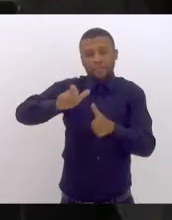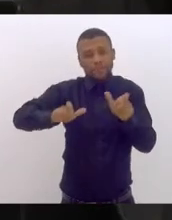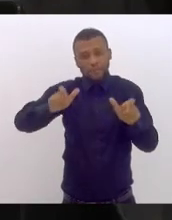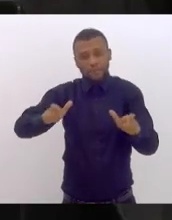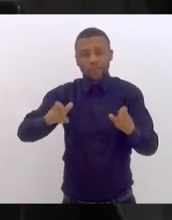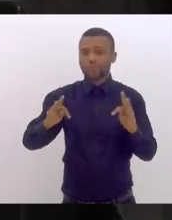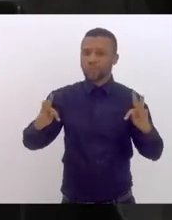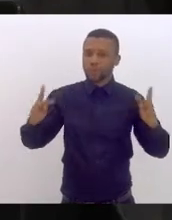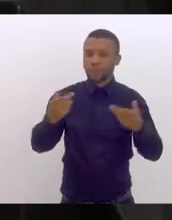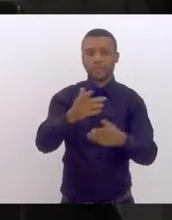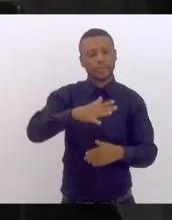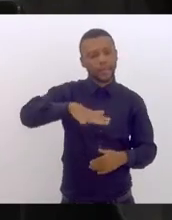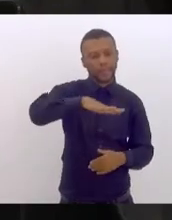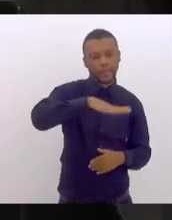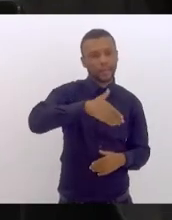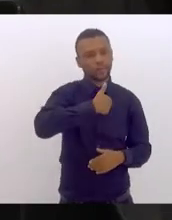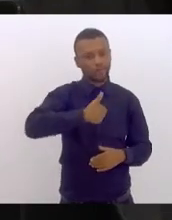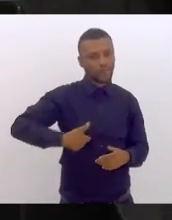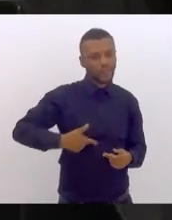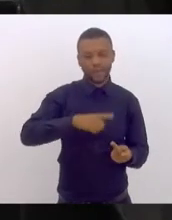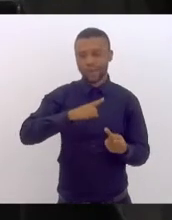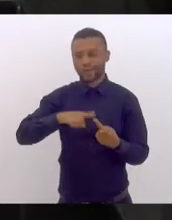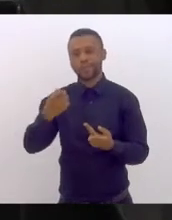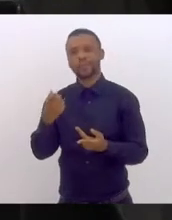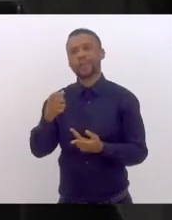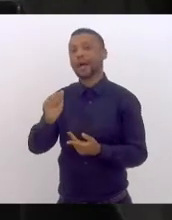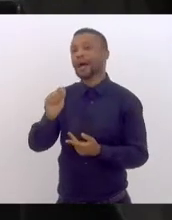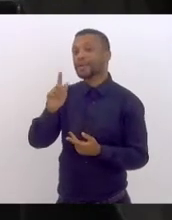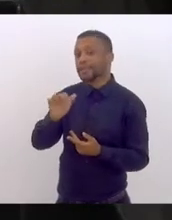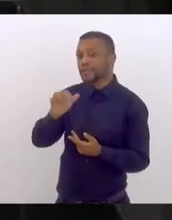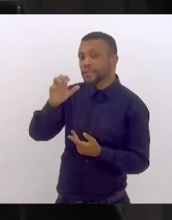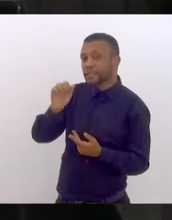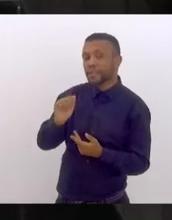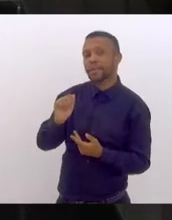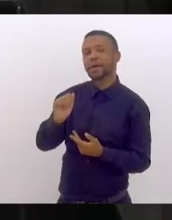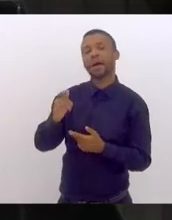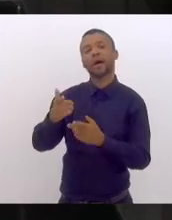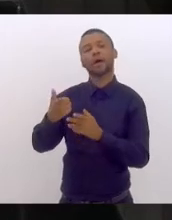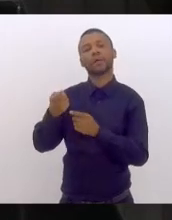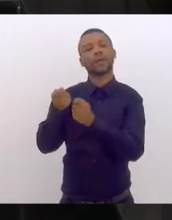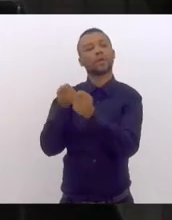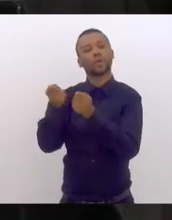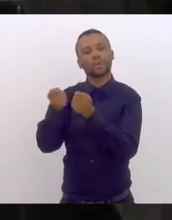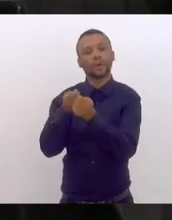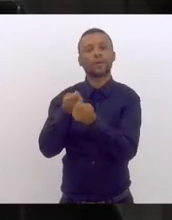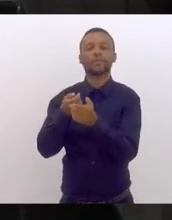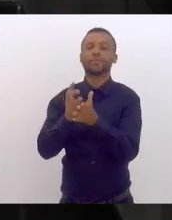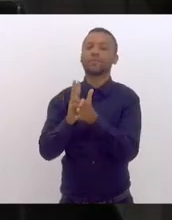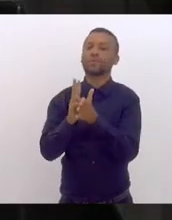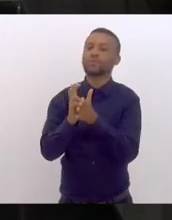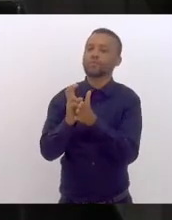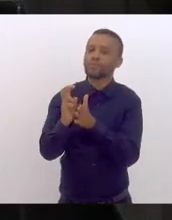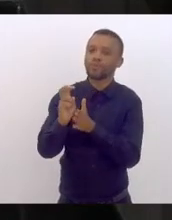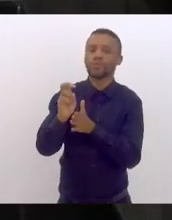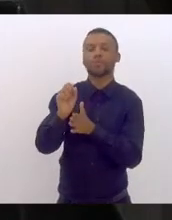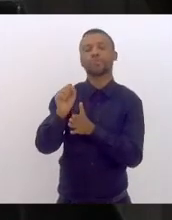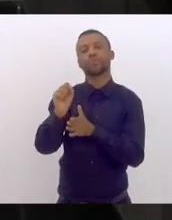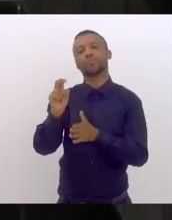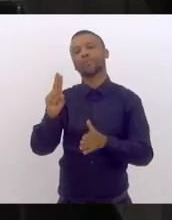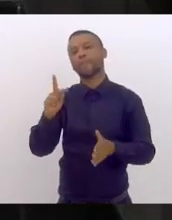implicadas Governo do Estado agência reguladora SuperVia Central logística